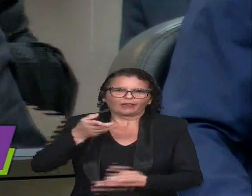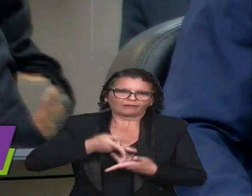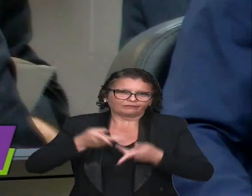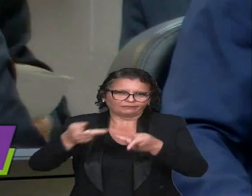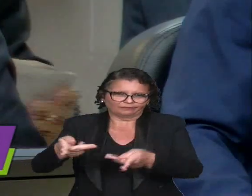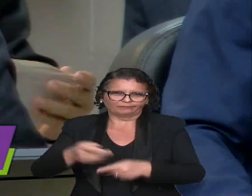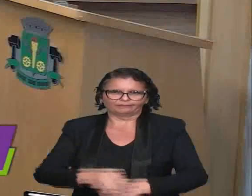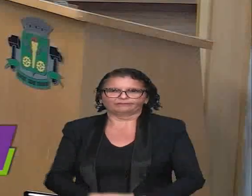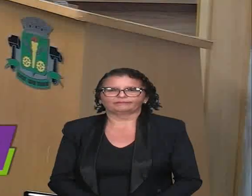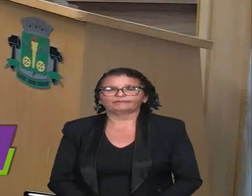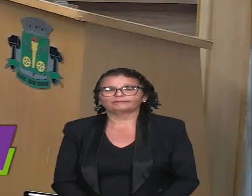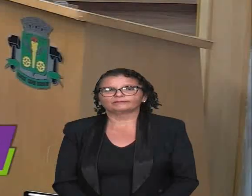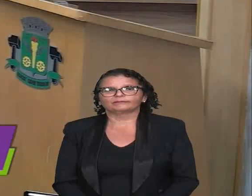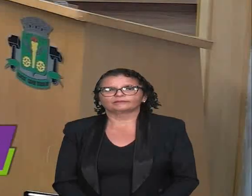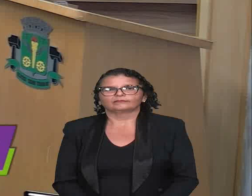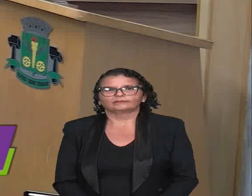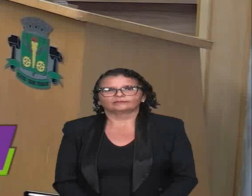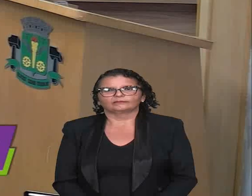breve